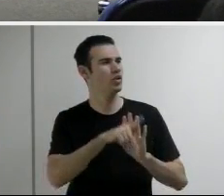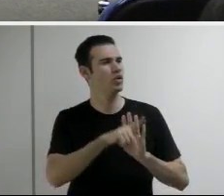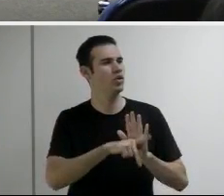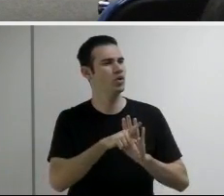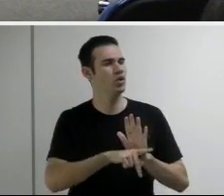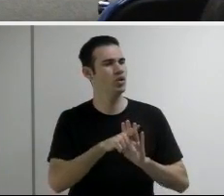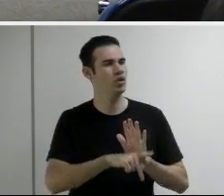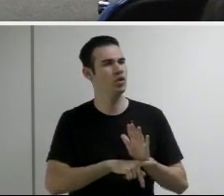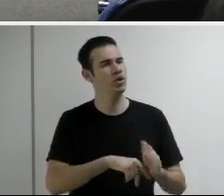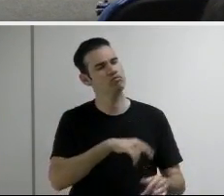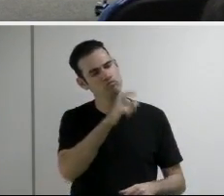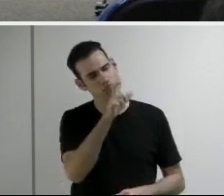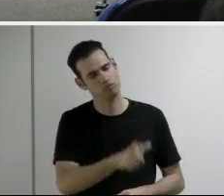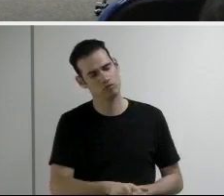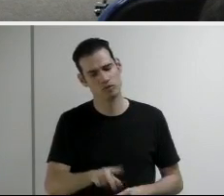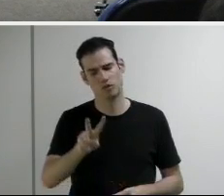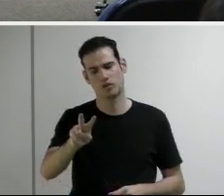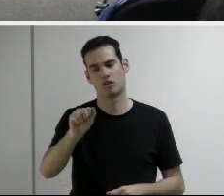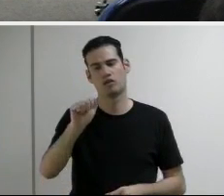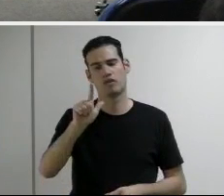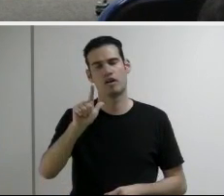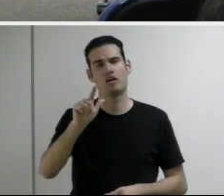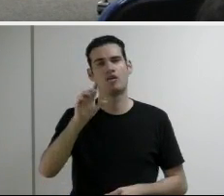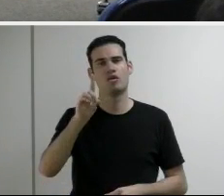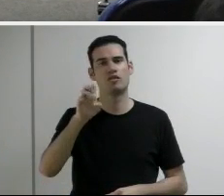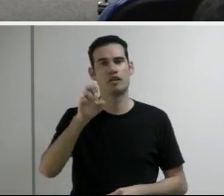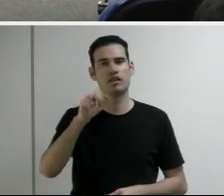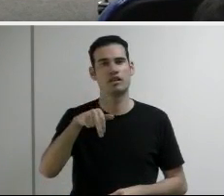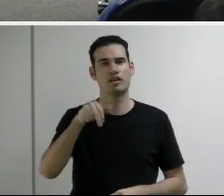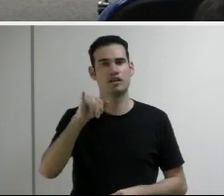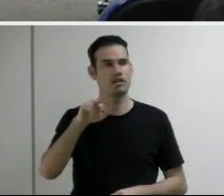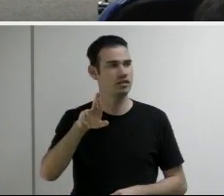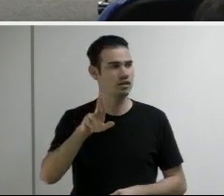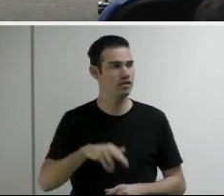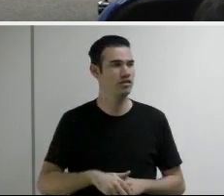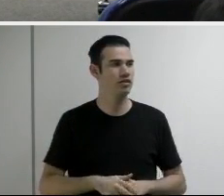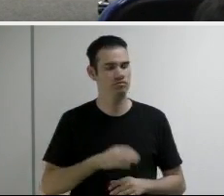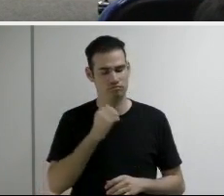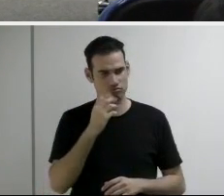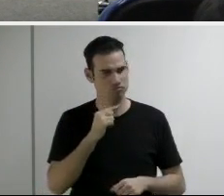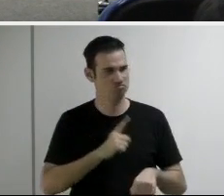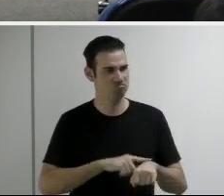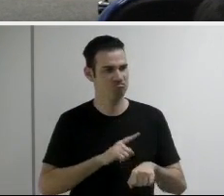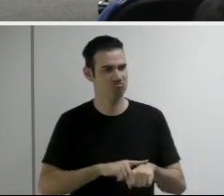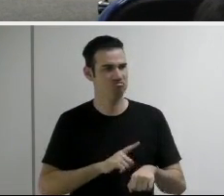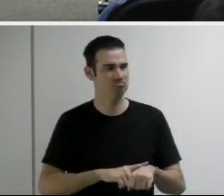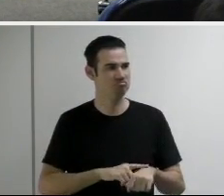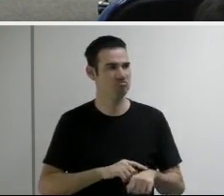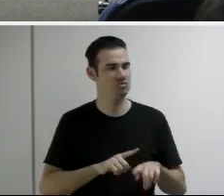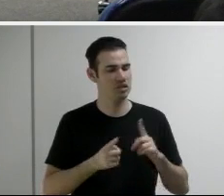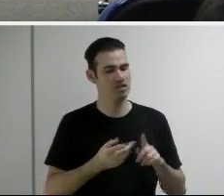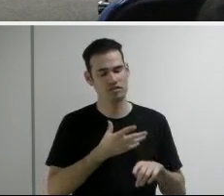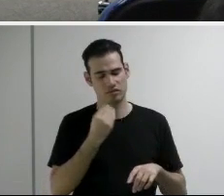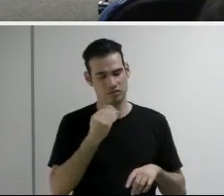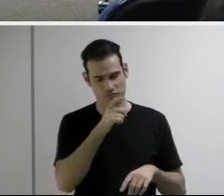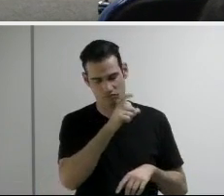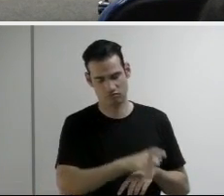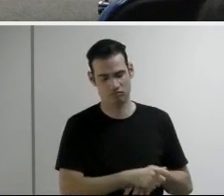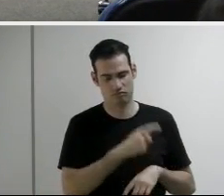do João Derli, também estava lá. Minha culpa. Muito pontual ele, mas não pode esquecer do homem.